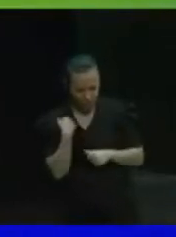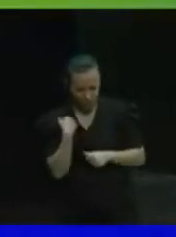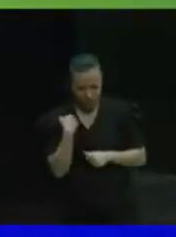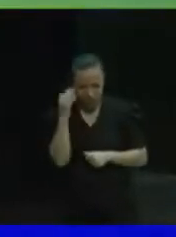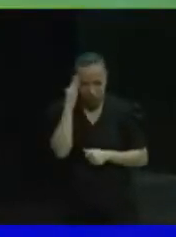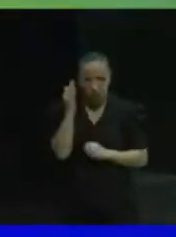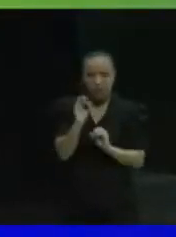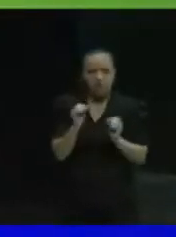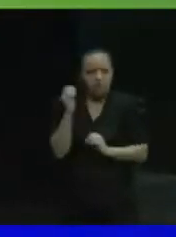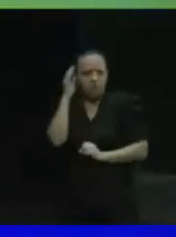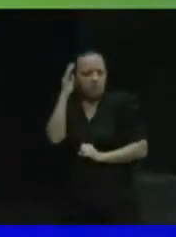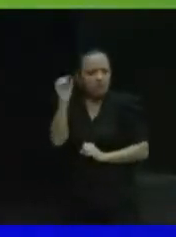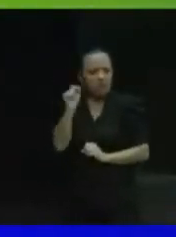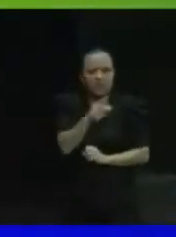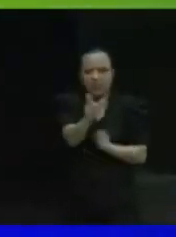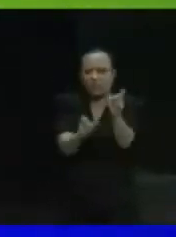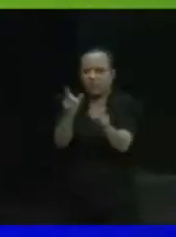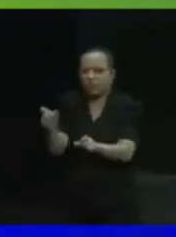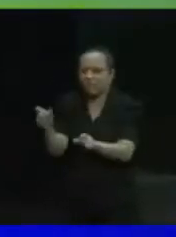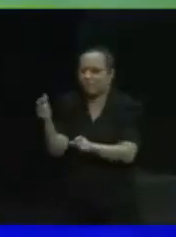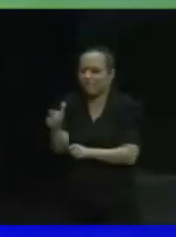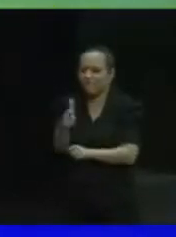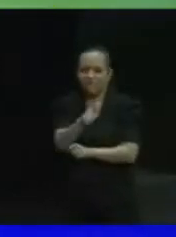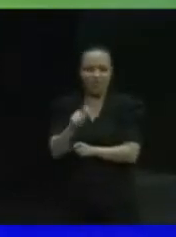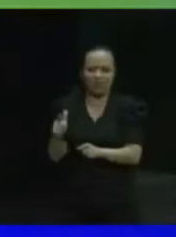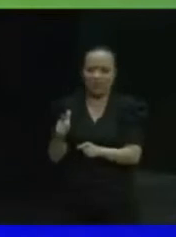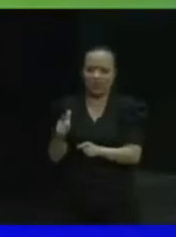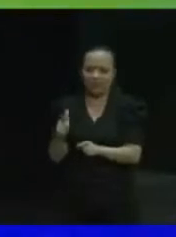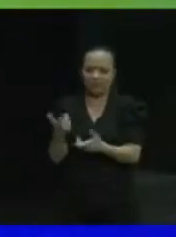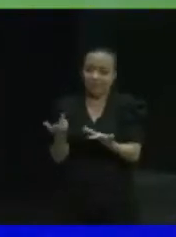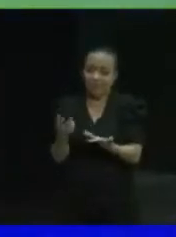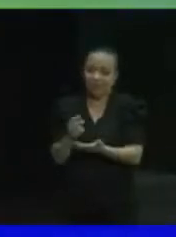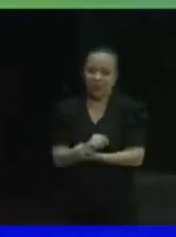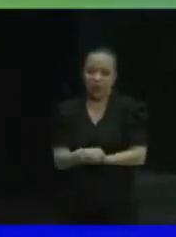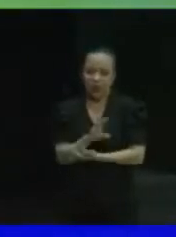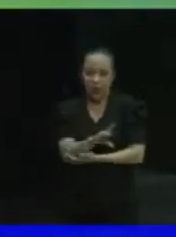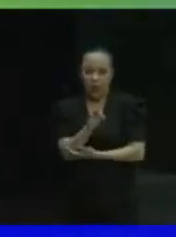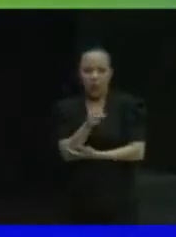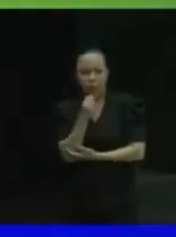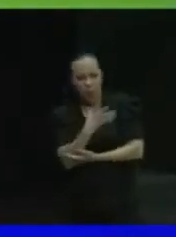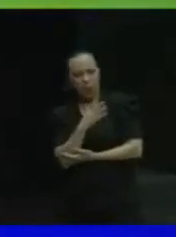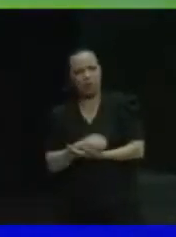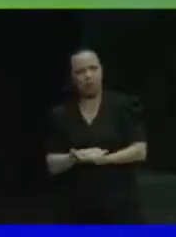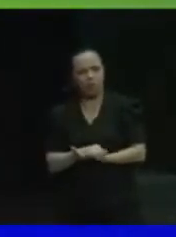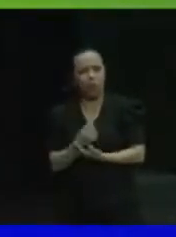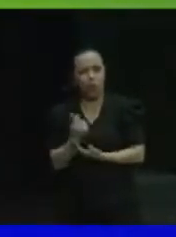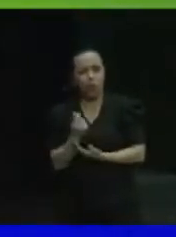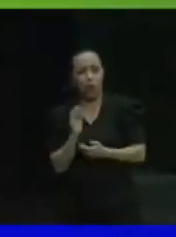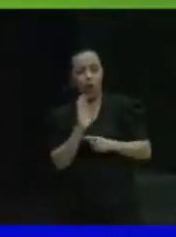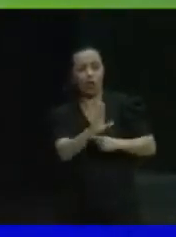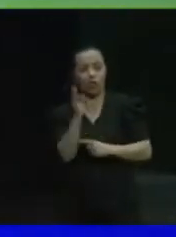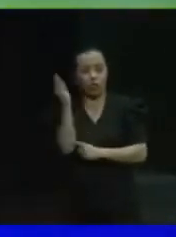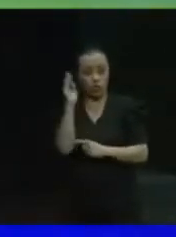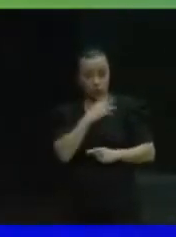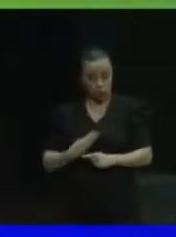nas pessoas. Mesmo quando se quer uma coisa boa, como esse aumento do Auxílio Brasil ou do Bolsa